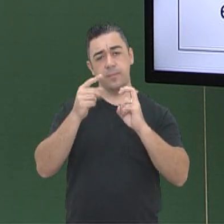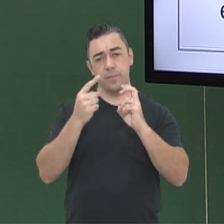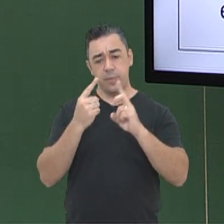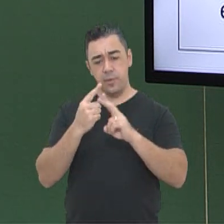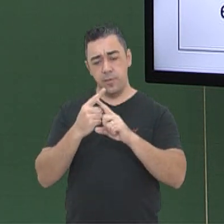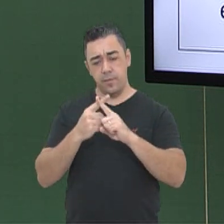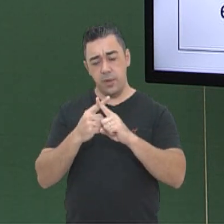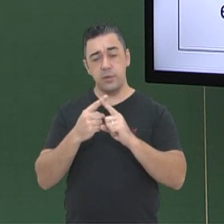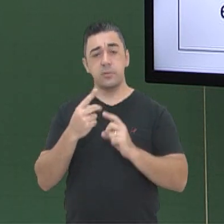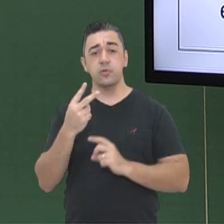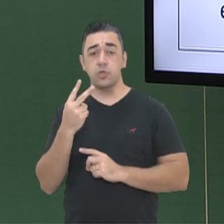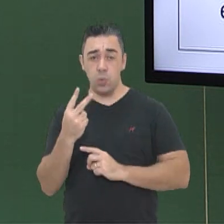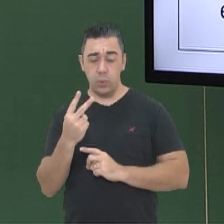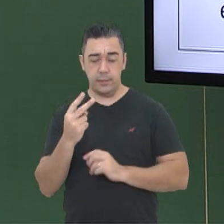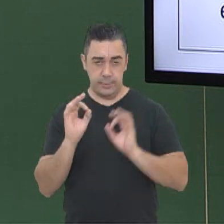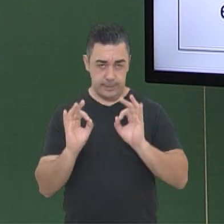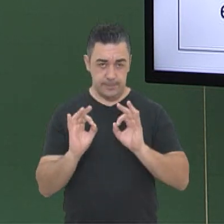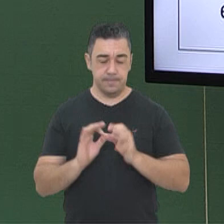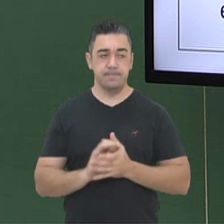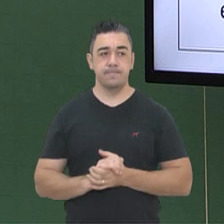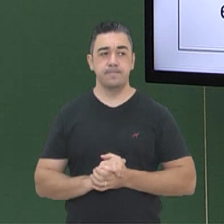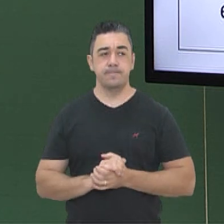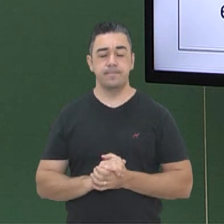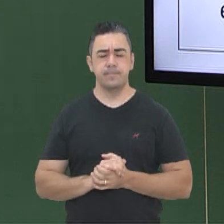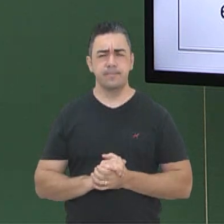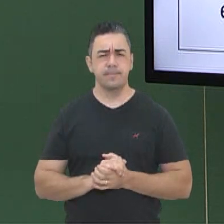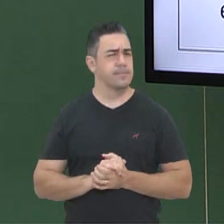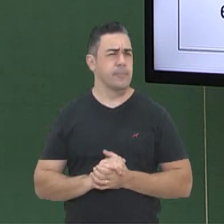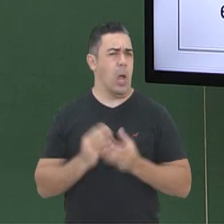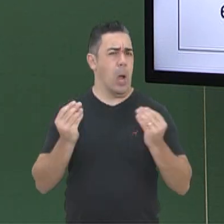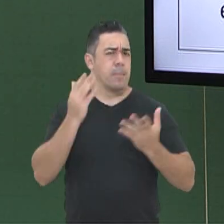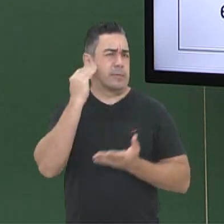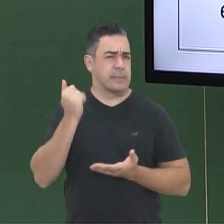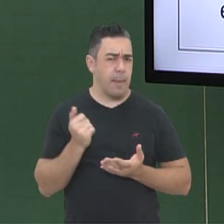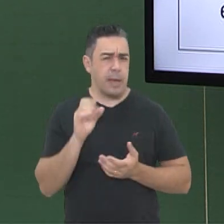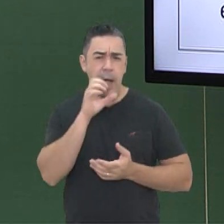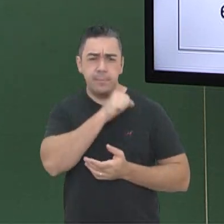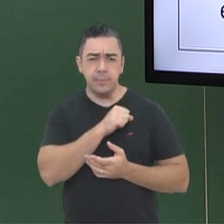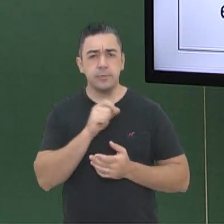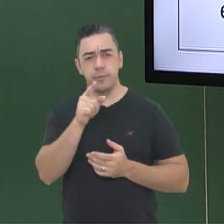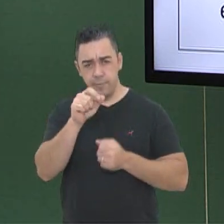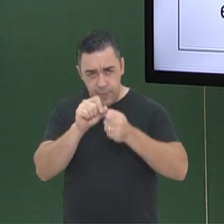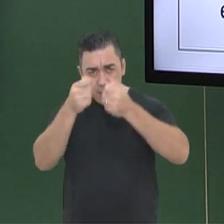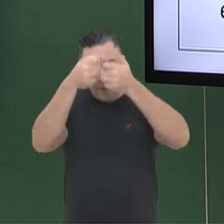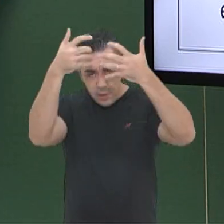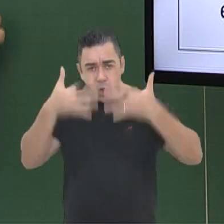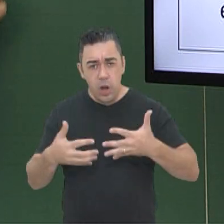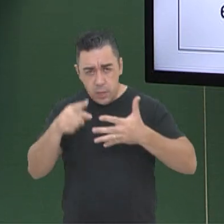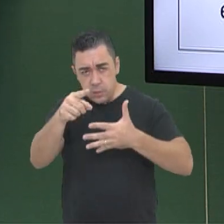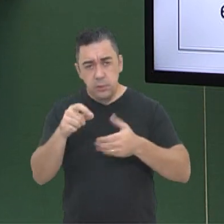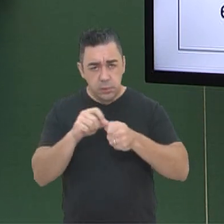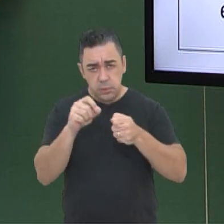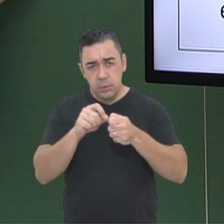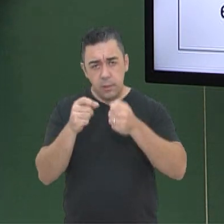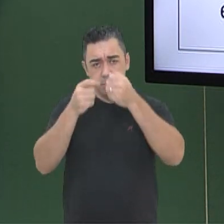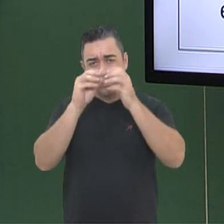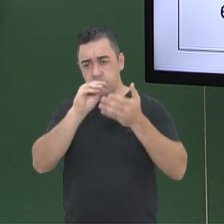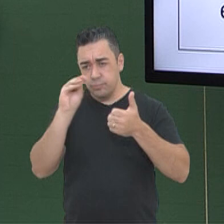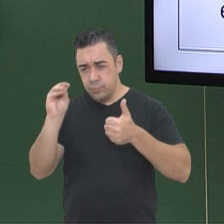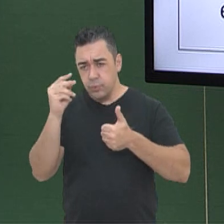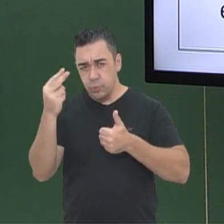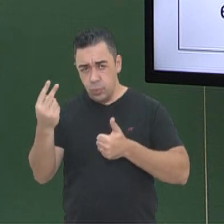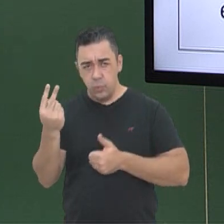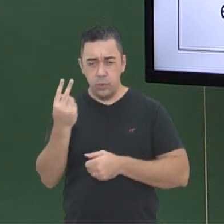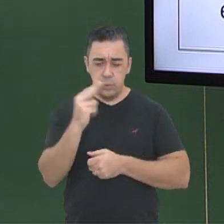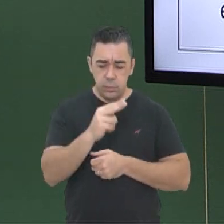5 ao quadrado vezes 2. Ah, mas como que você sabe tão rápido? Faça a fatoração. Dá para dividir por